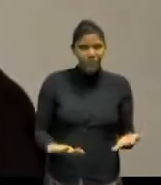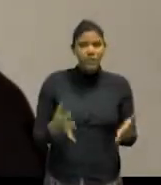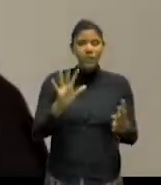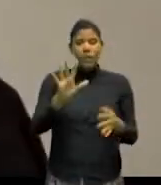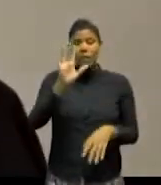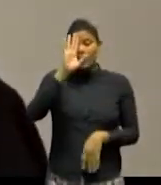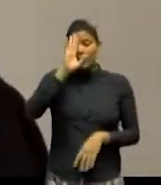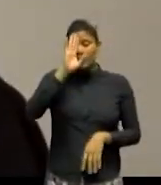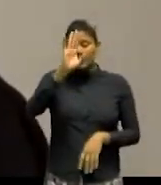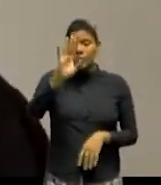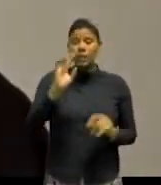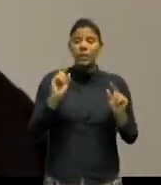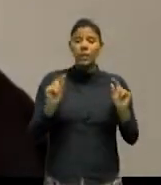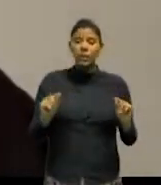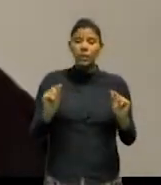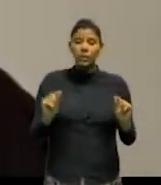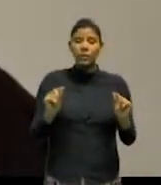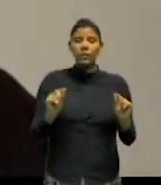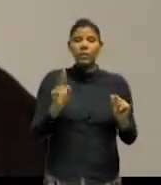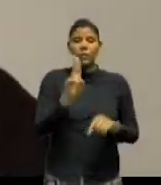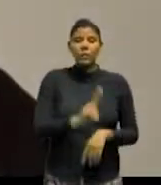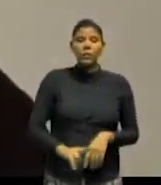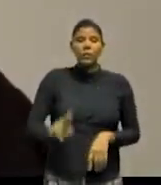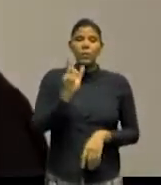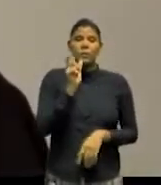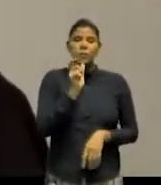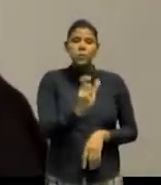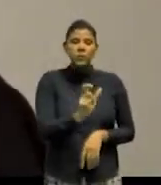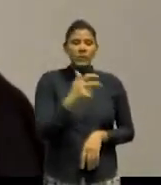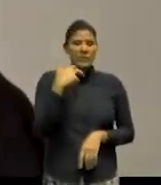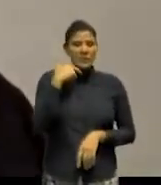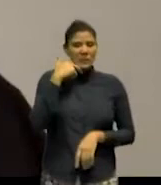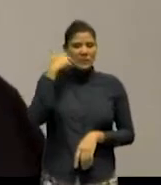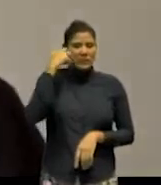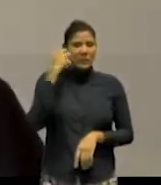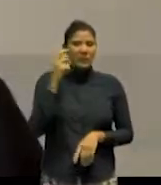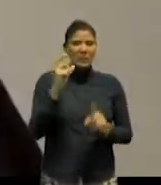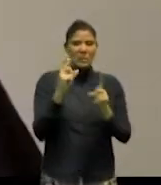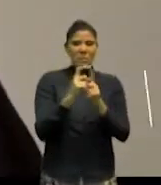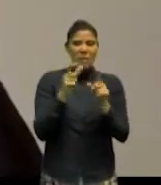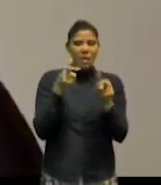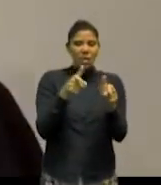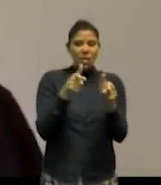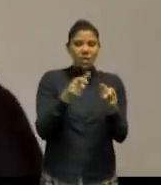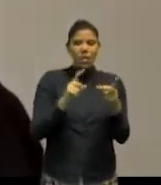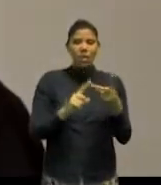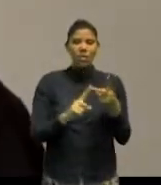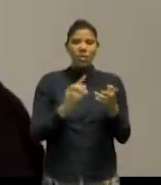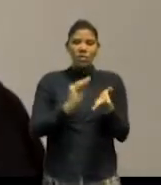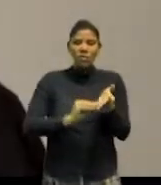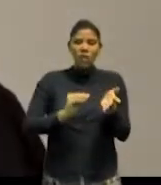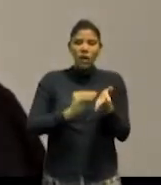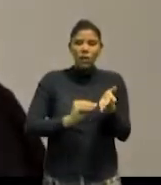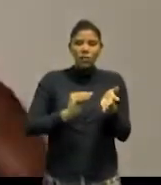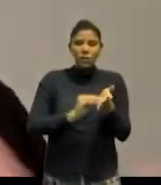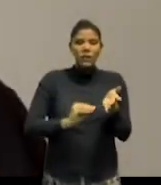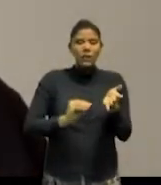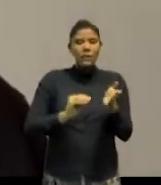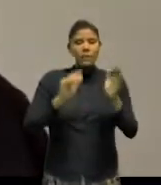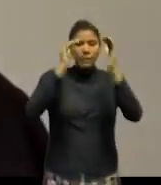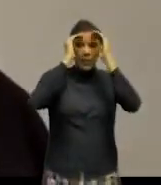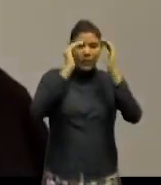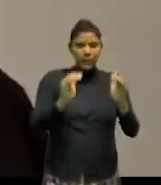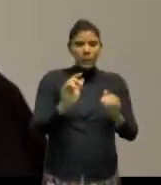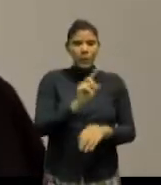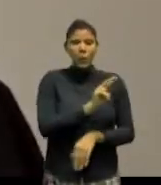observar o uso de apelidos vexatórios, o desrespeito ao nome social, nos crachás, né, nos